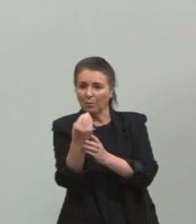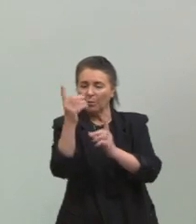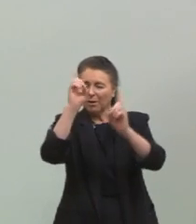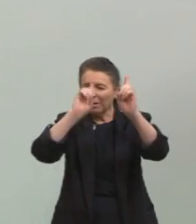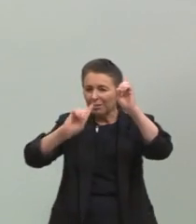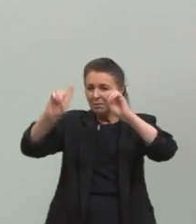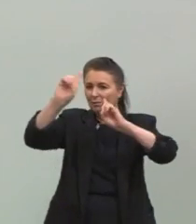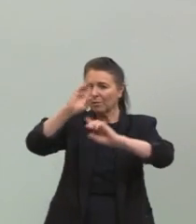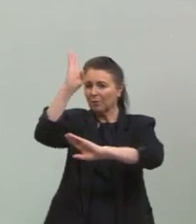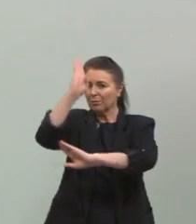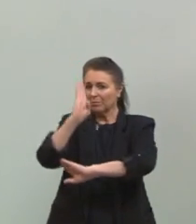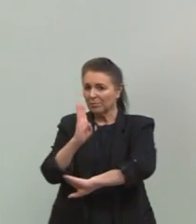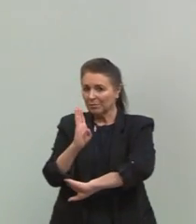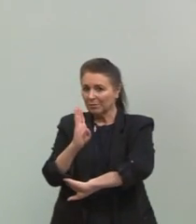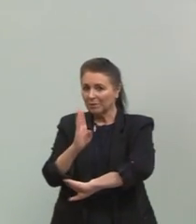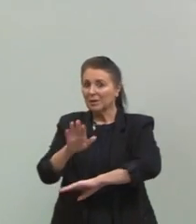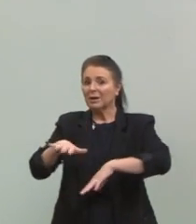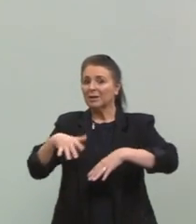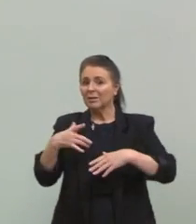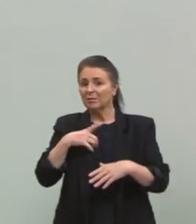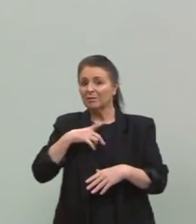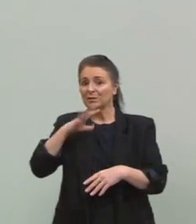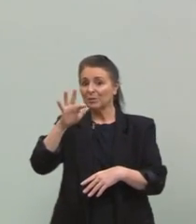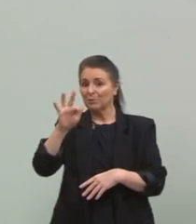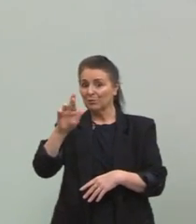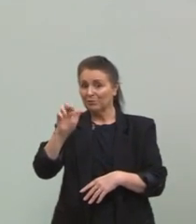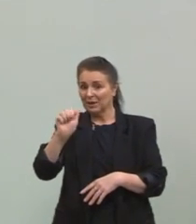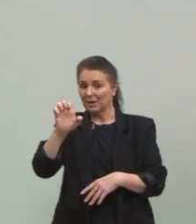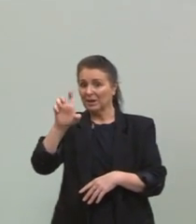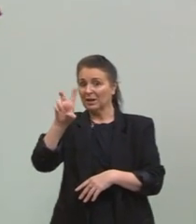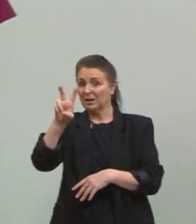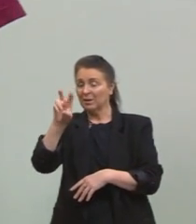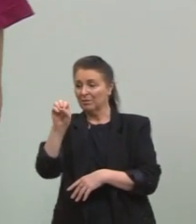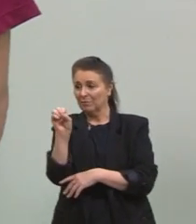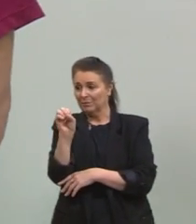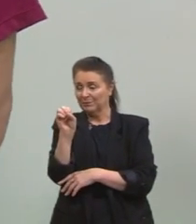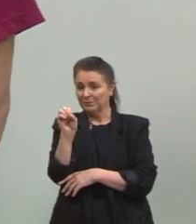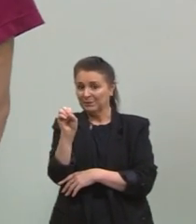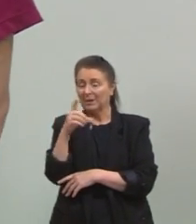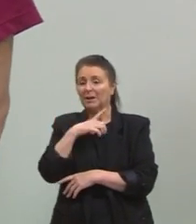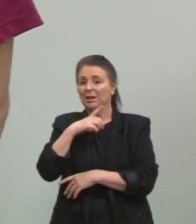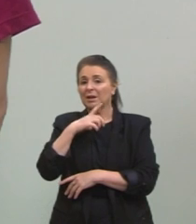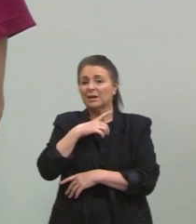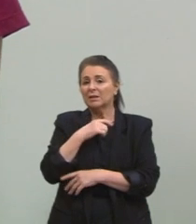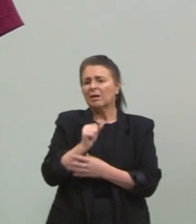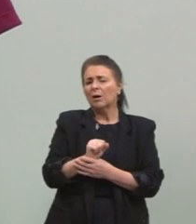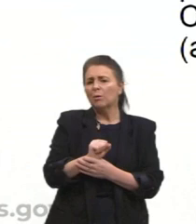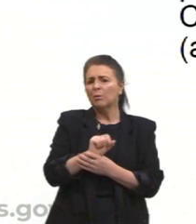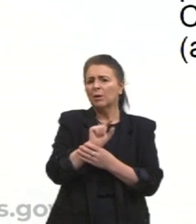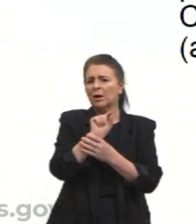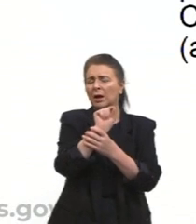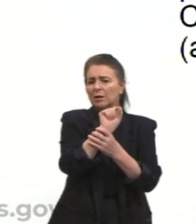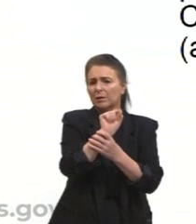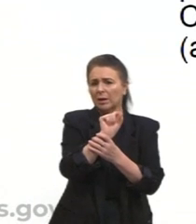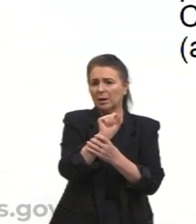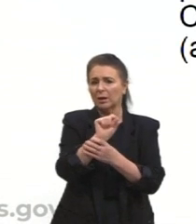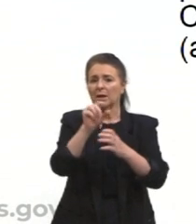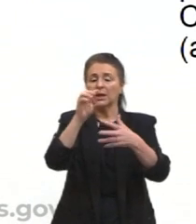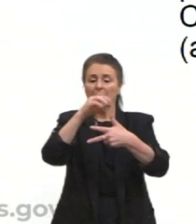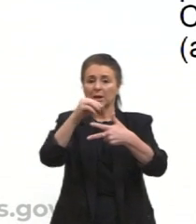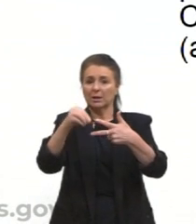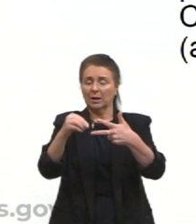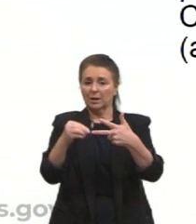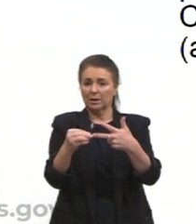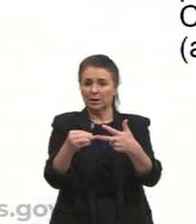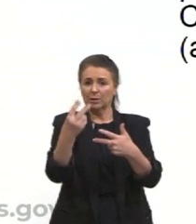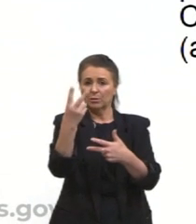aí uma questão que falava sobre frevo né Então essa questão ela é lá do Enem de 2017 ela tem dois textinhos